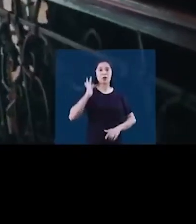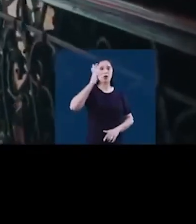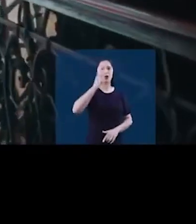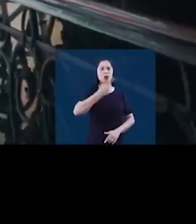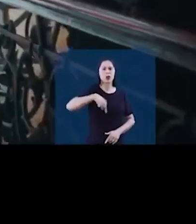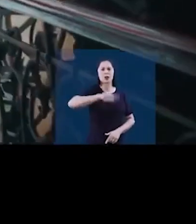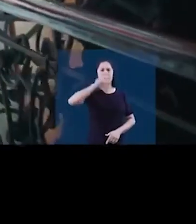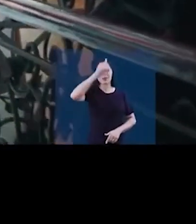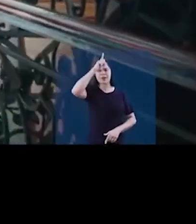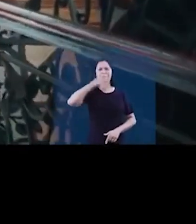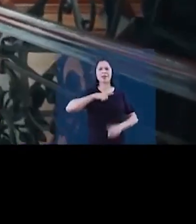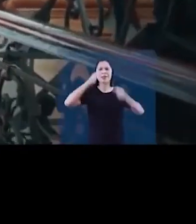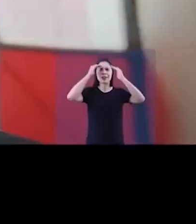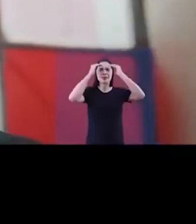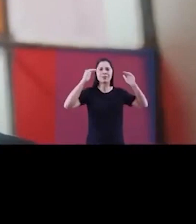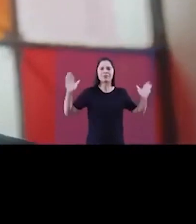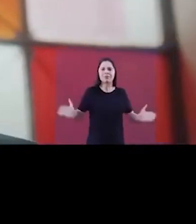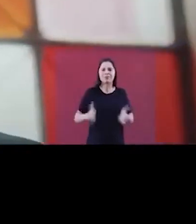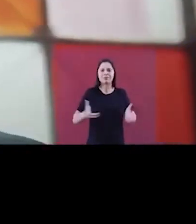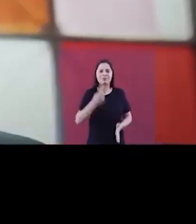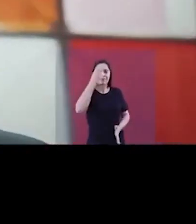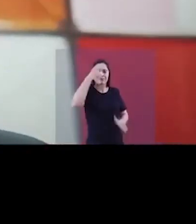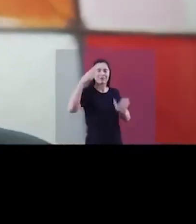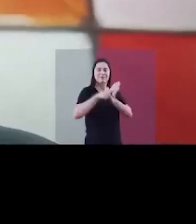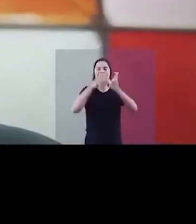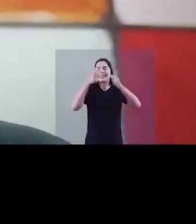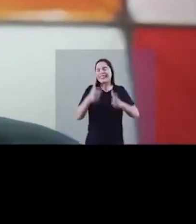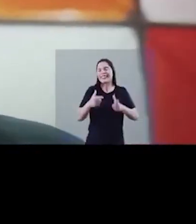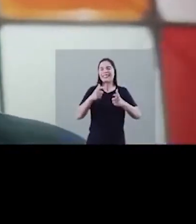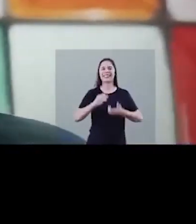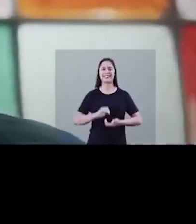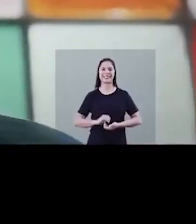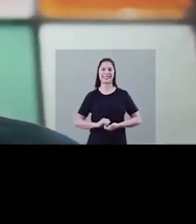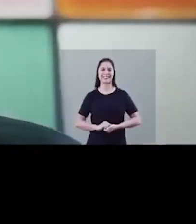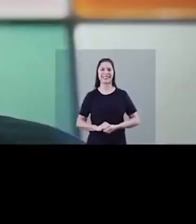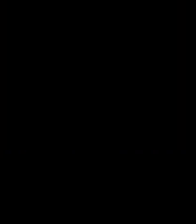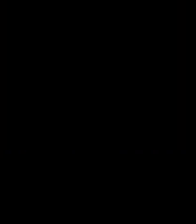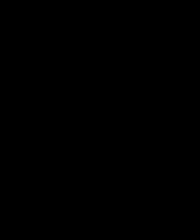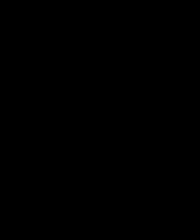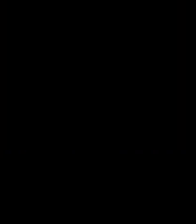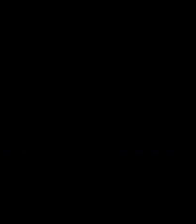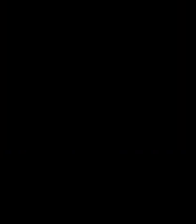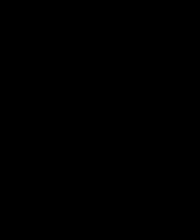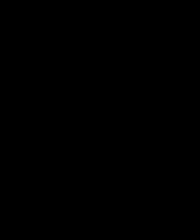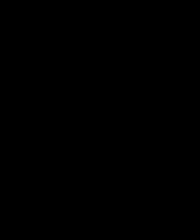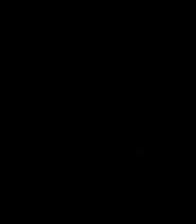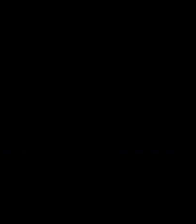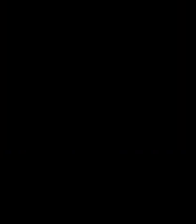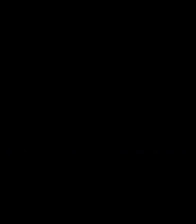Gerdau, o futuro se molda com respeito e incentivo à cultura local.